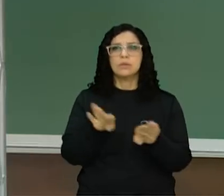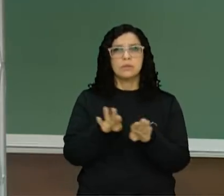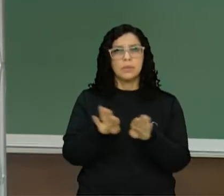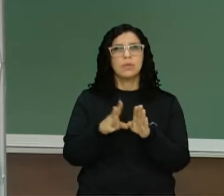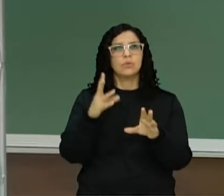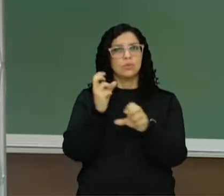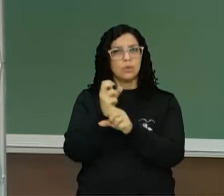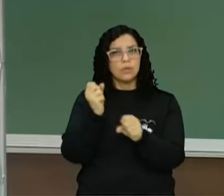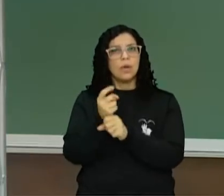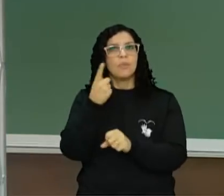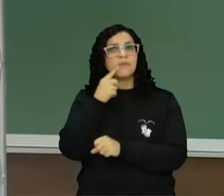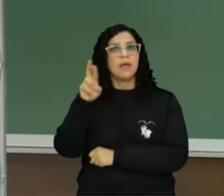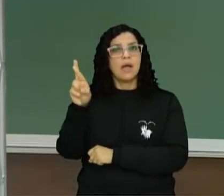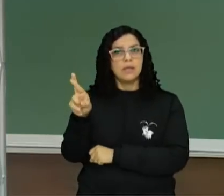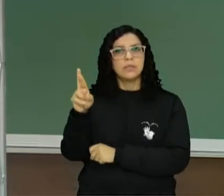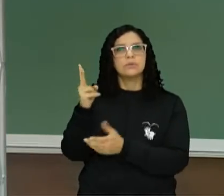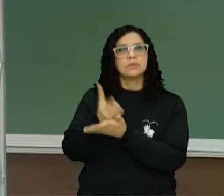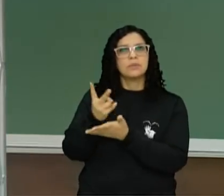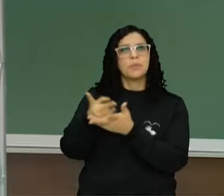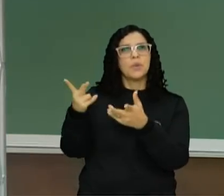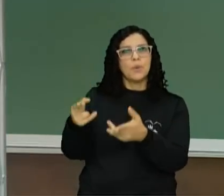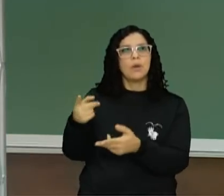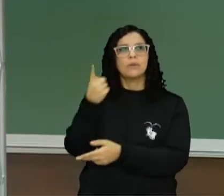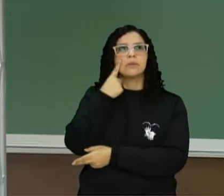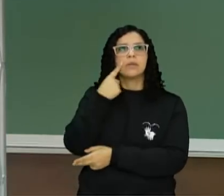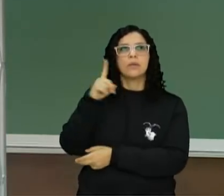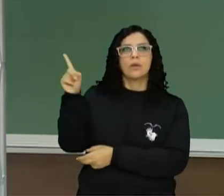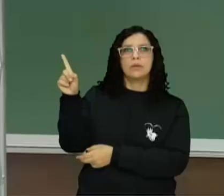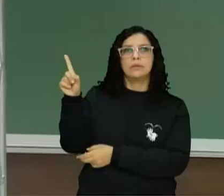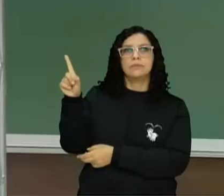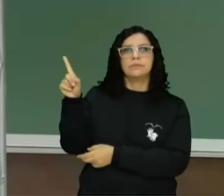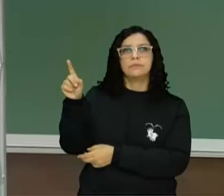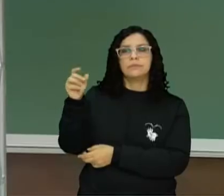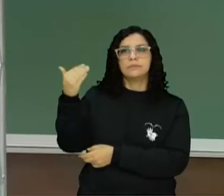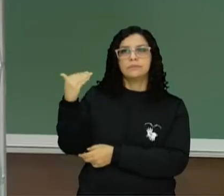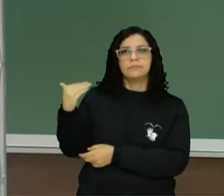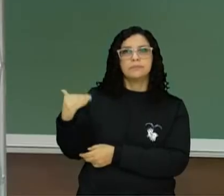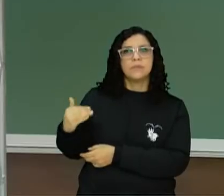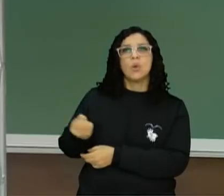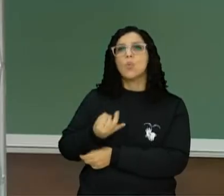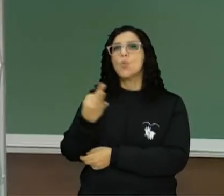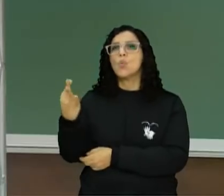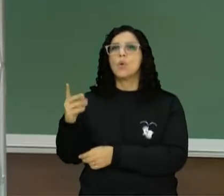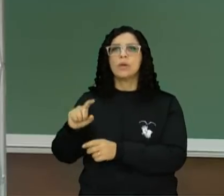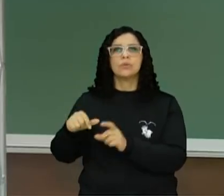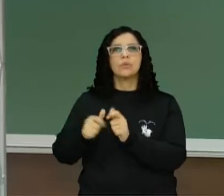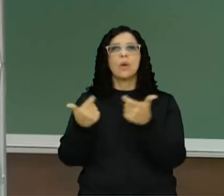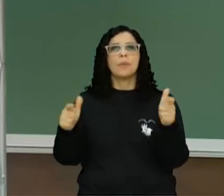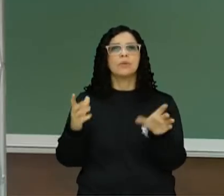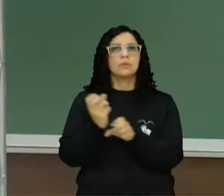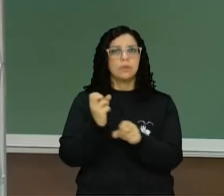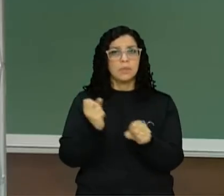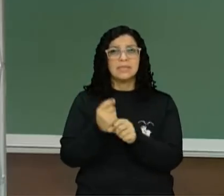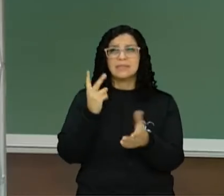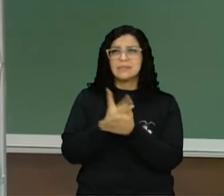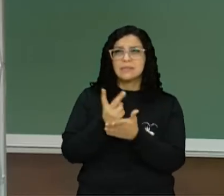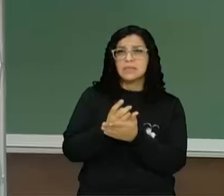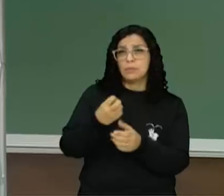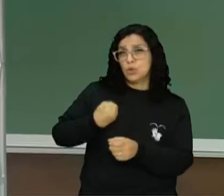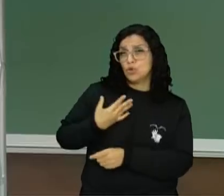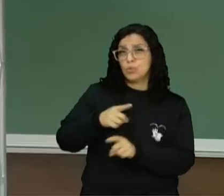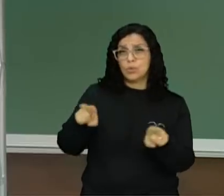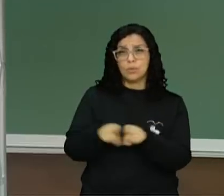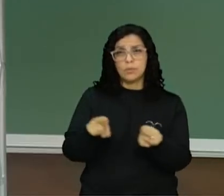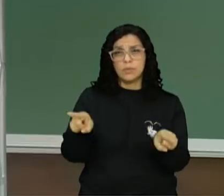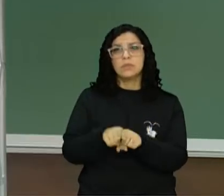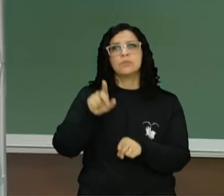aquele cálculo para ver se a razão é sempre a mesma em cada termo, tá? Daqui para cá aumentou quanto? Daqui para cá aumentou quanto? Se for sempre a mesma quantidade,